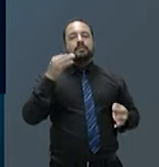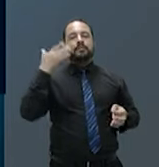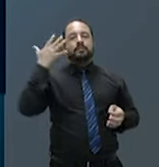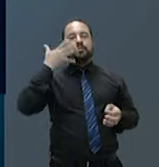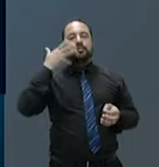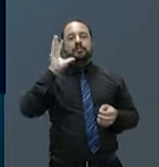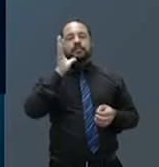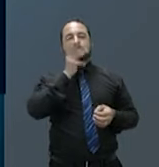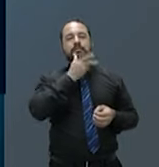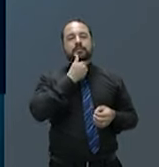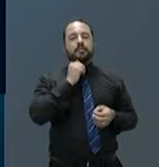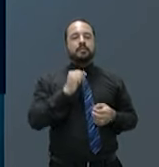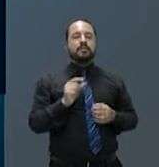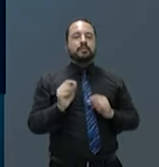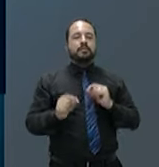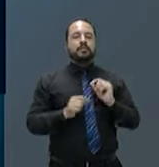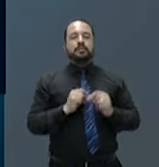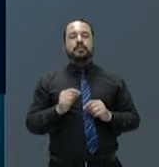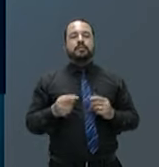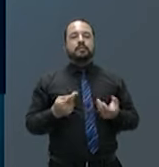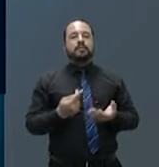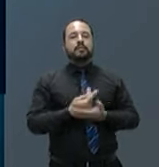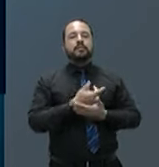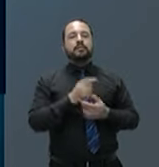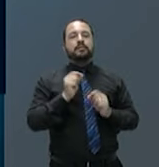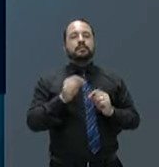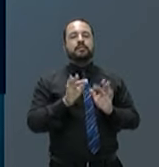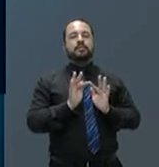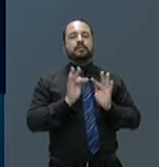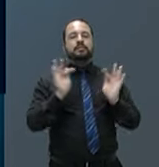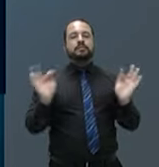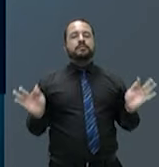de alguns casos mais simples.